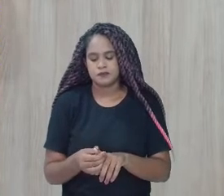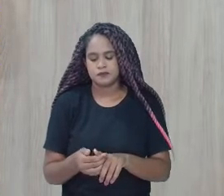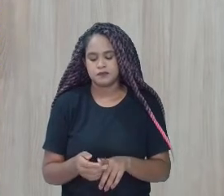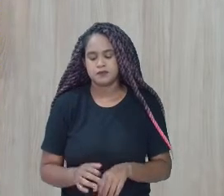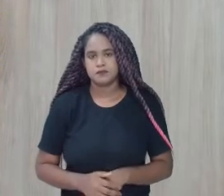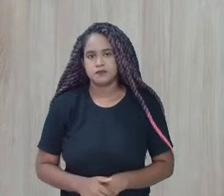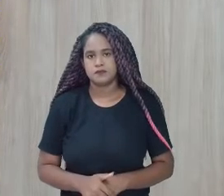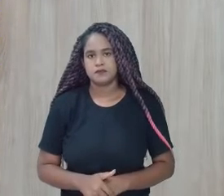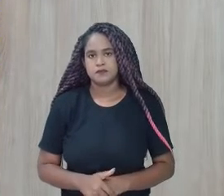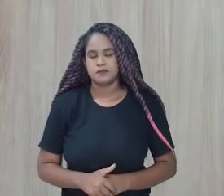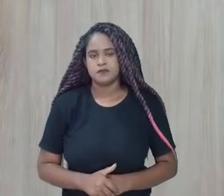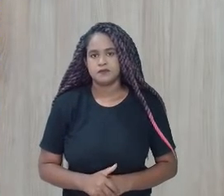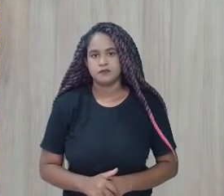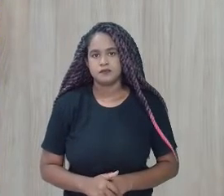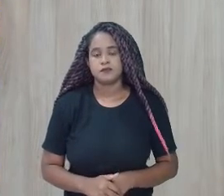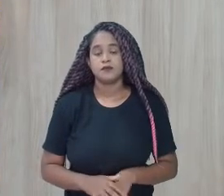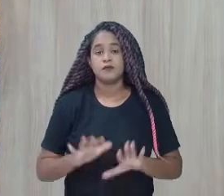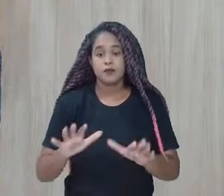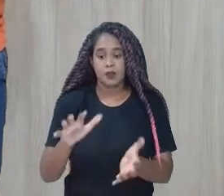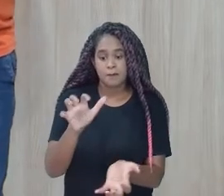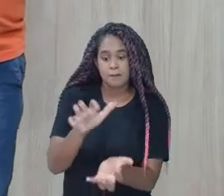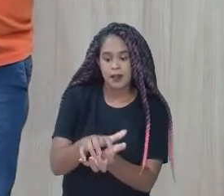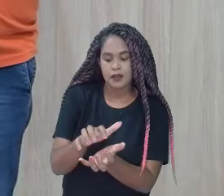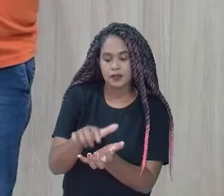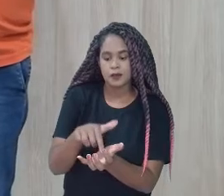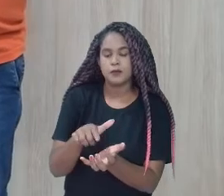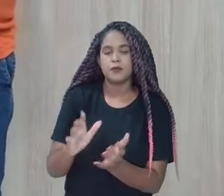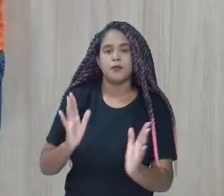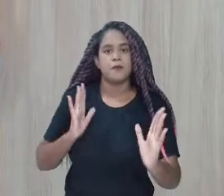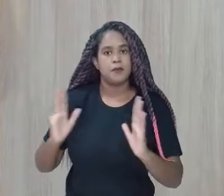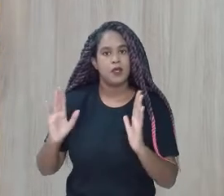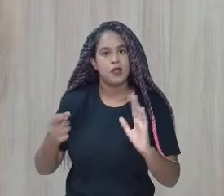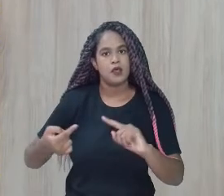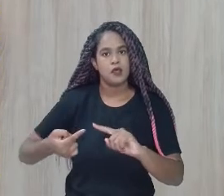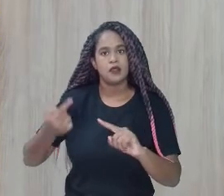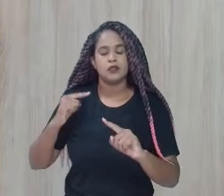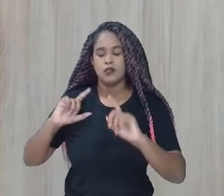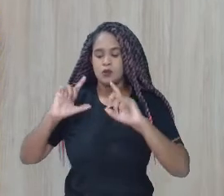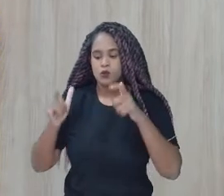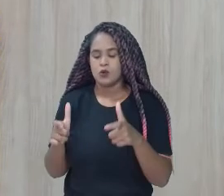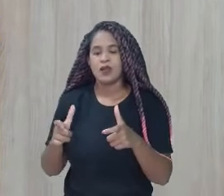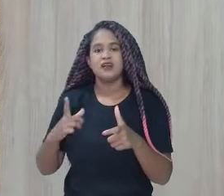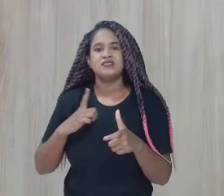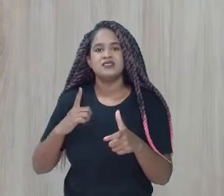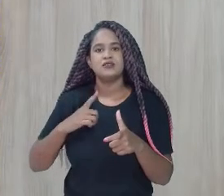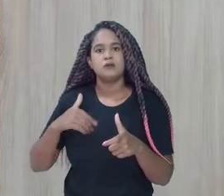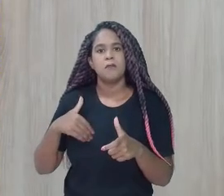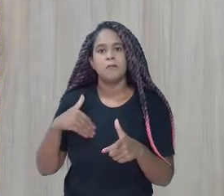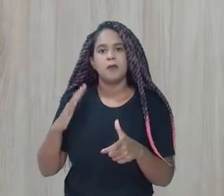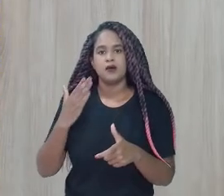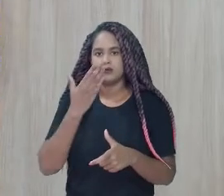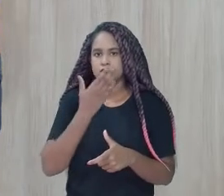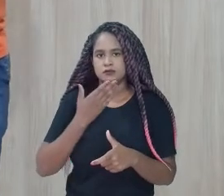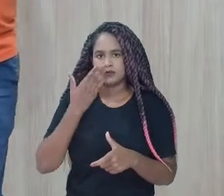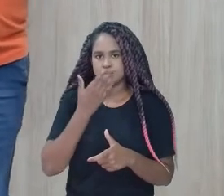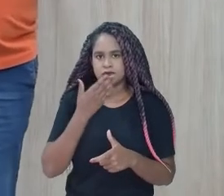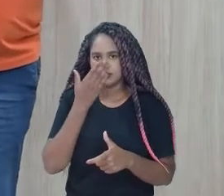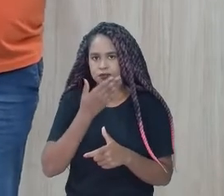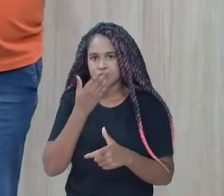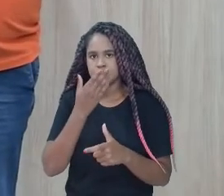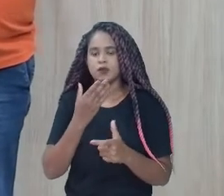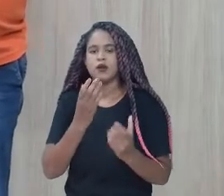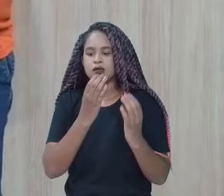Assim, por coincidência, né, Pernambuco ele era, naquele momento, o local onde mais se produzia, né,